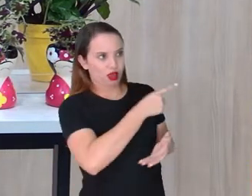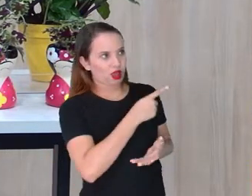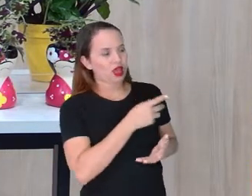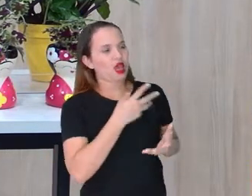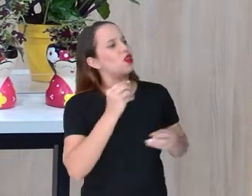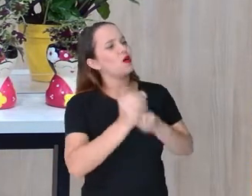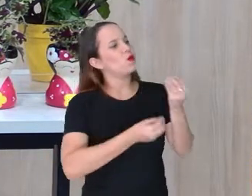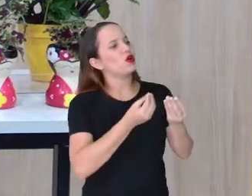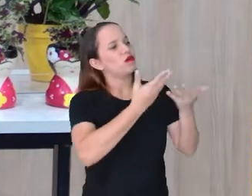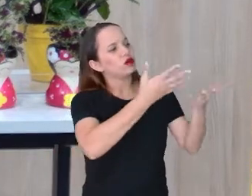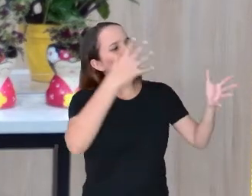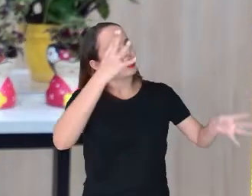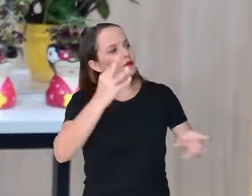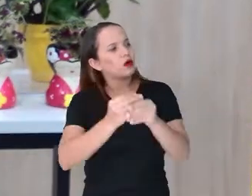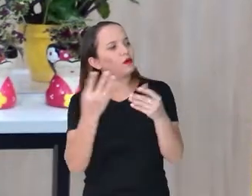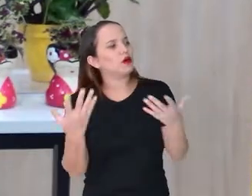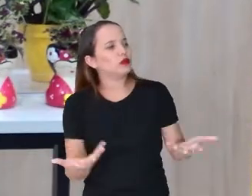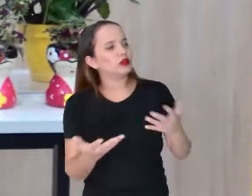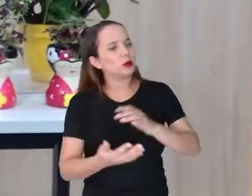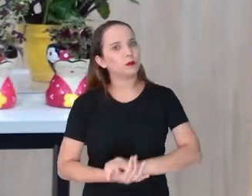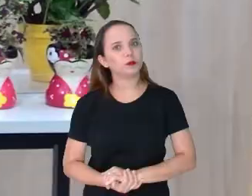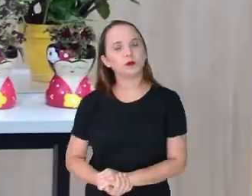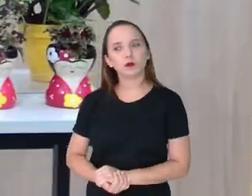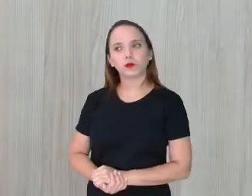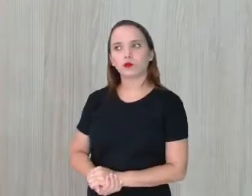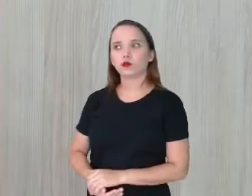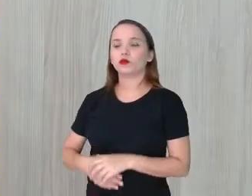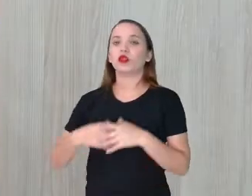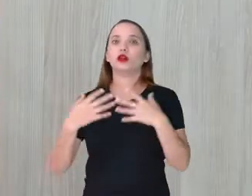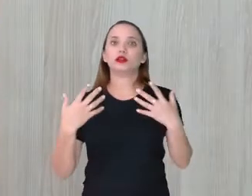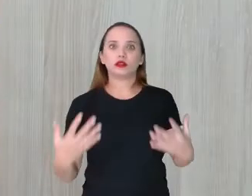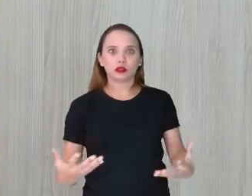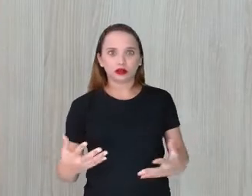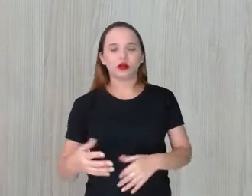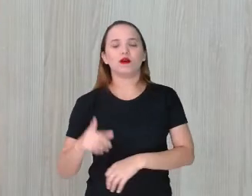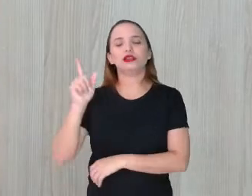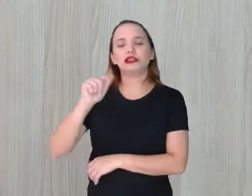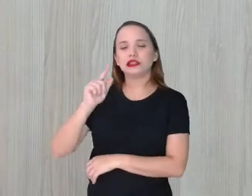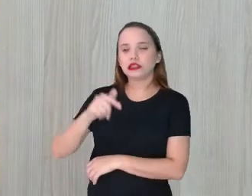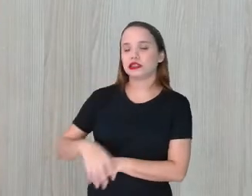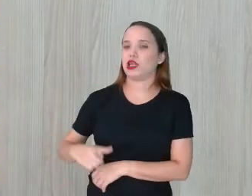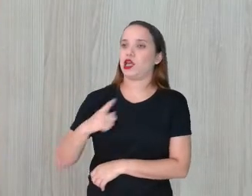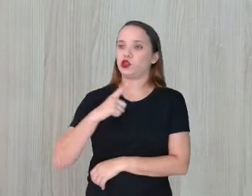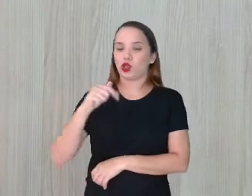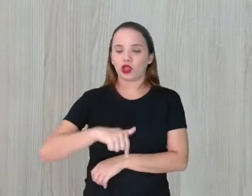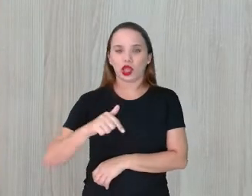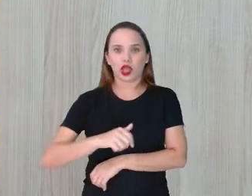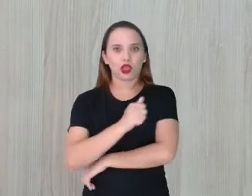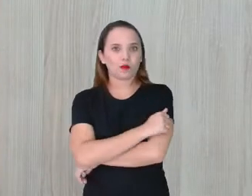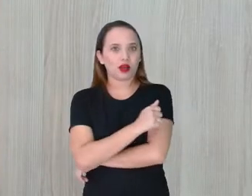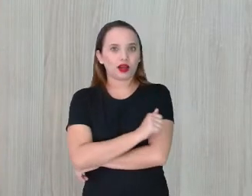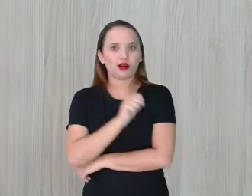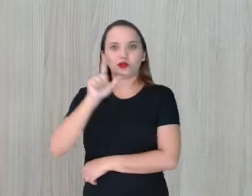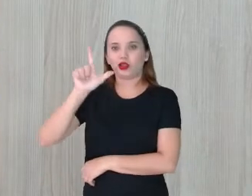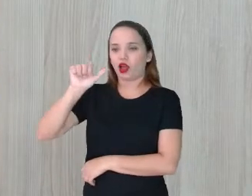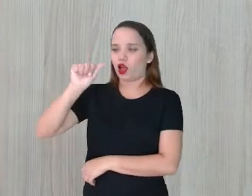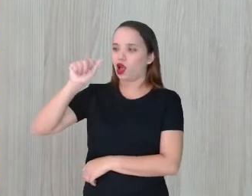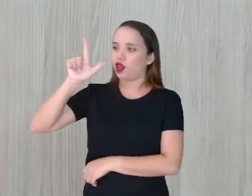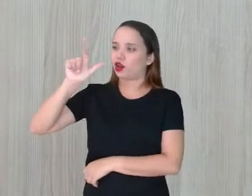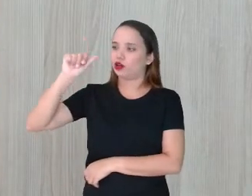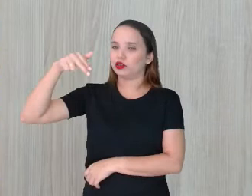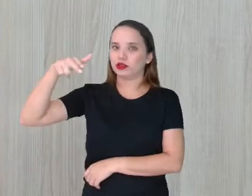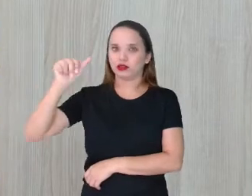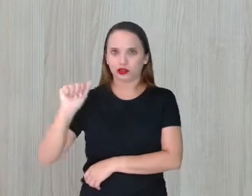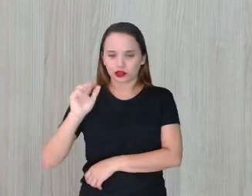que ela tem para nos complementar aqui, professora? Pois é, professora, nós estamos aqui com a aluna Alana, né? Ela disse